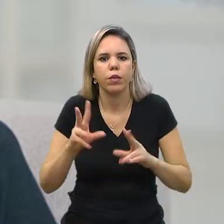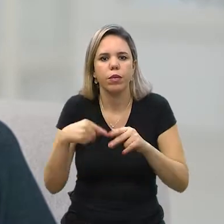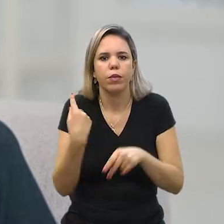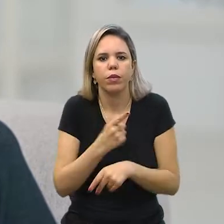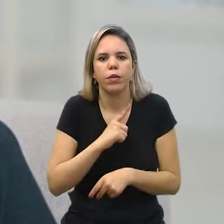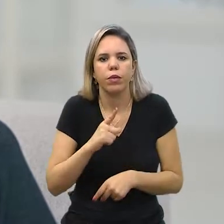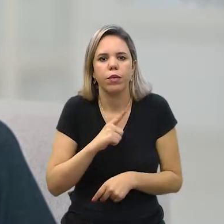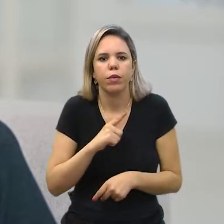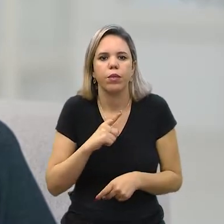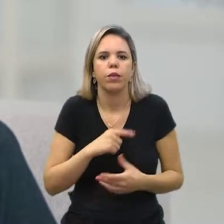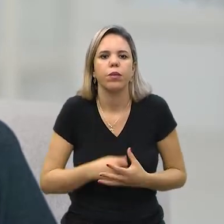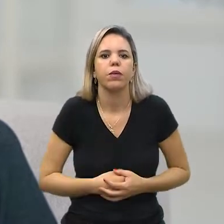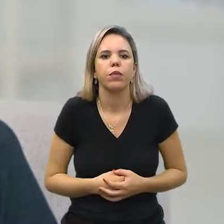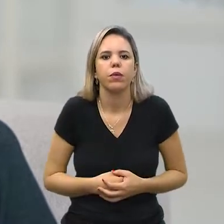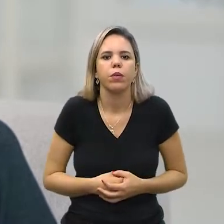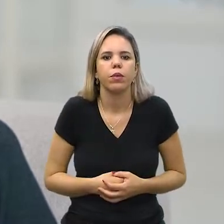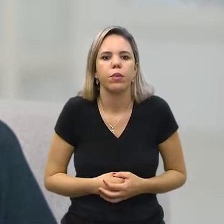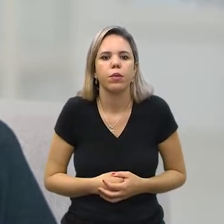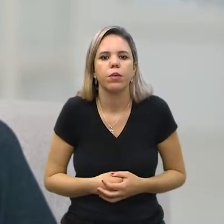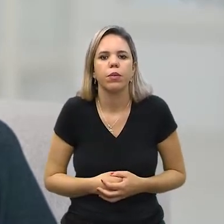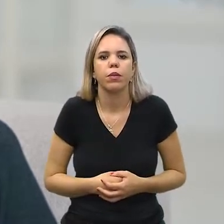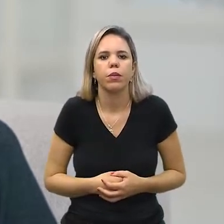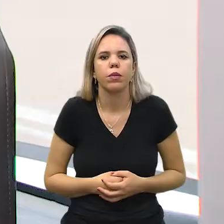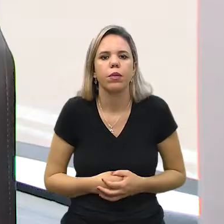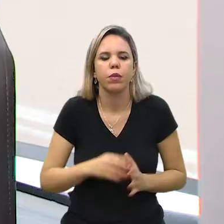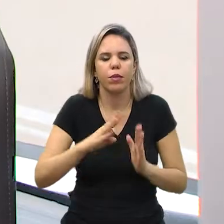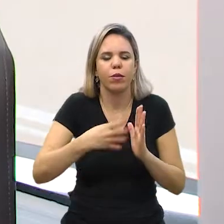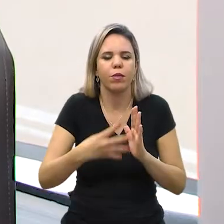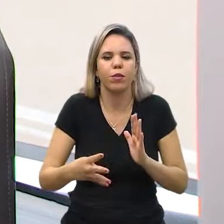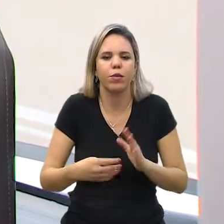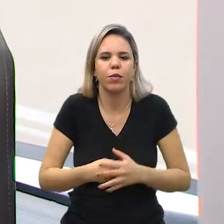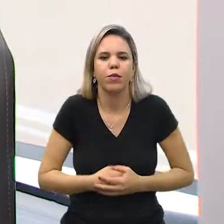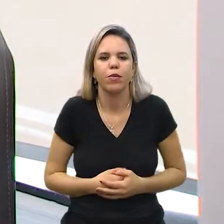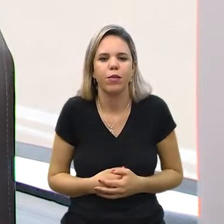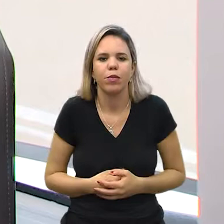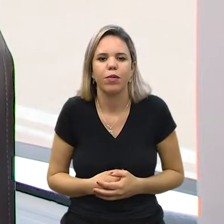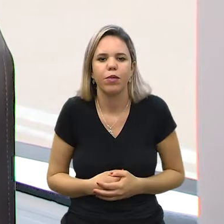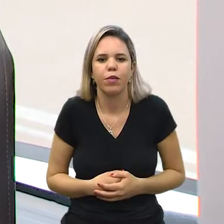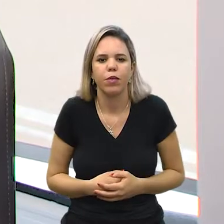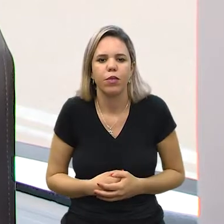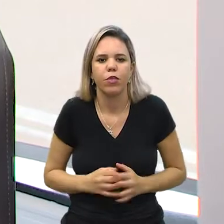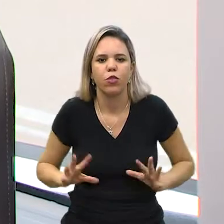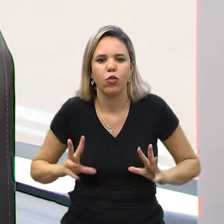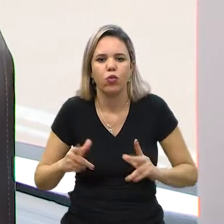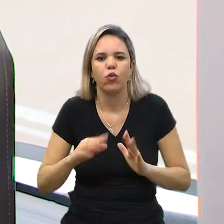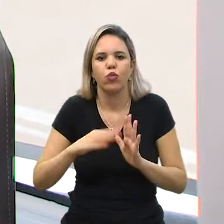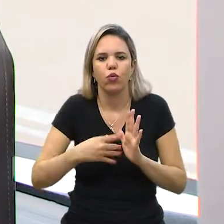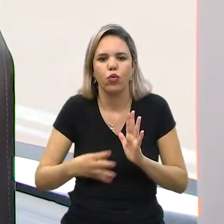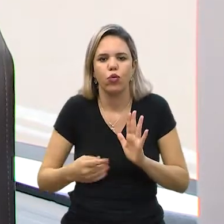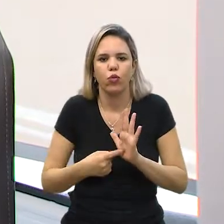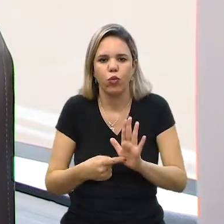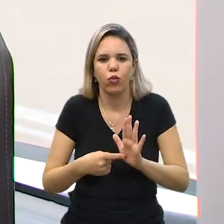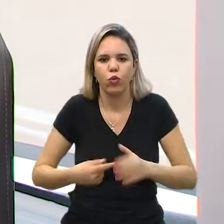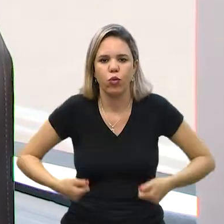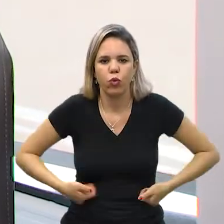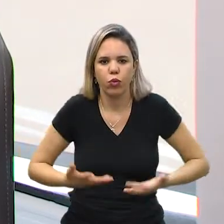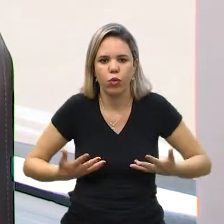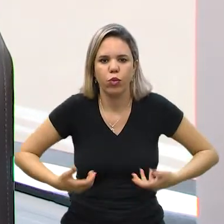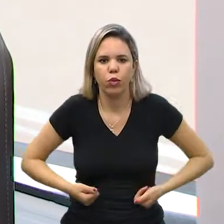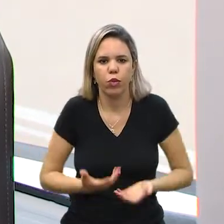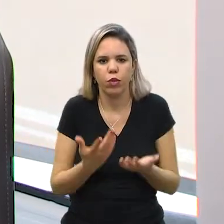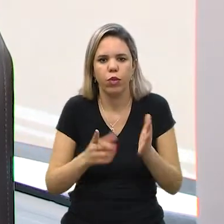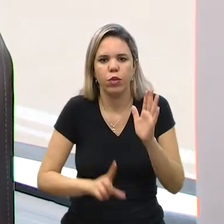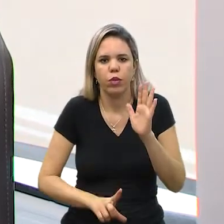nós tivéssemos, né, uma planilha onde você tem lá todos os seus gastos e todos os